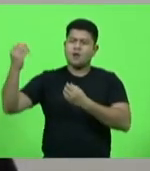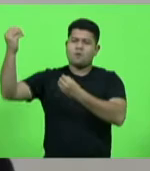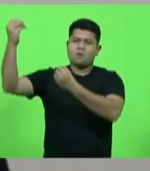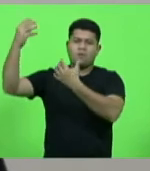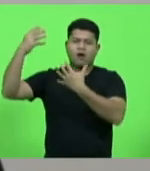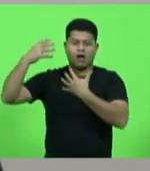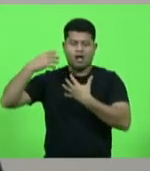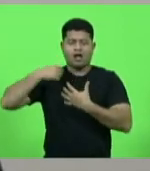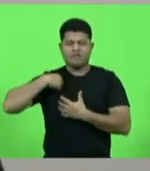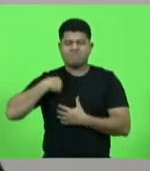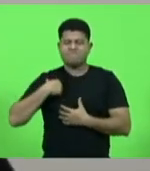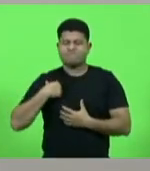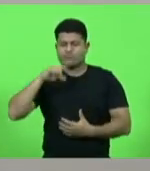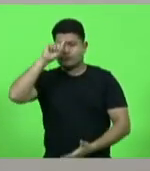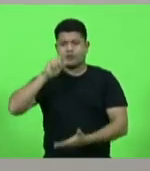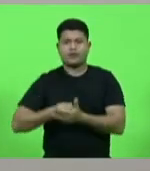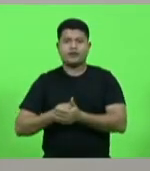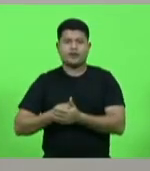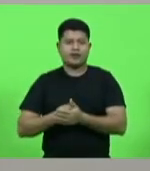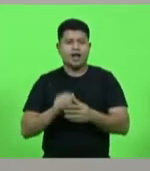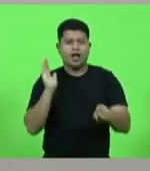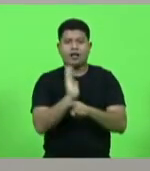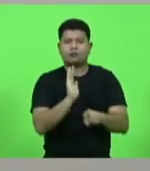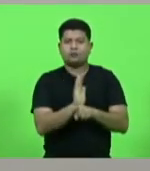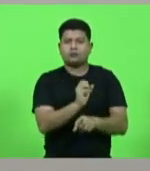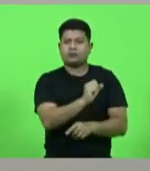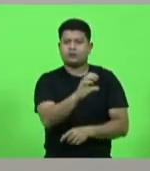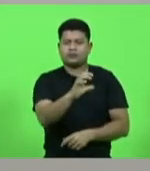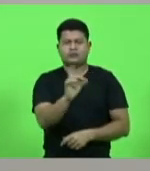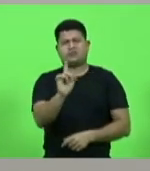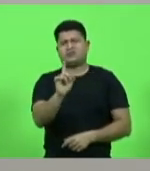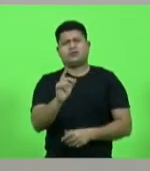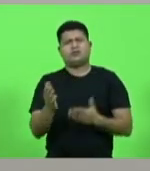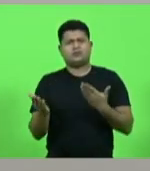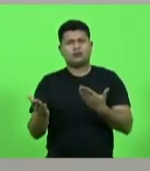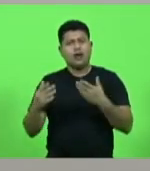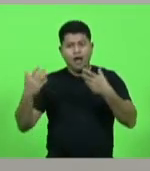obra. O governo tem que dizer a que veio.